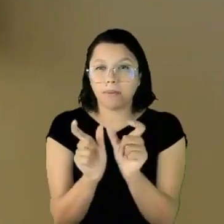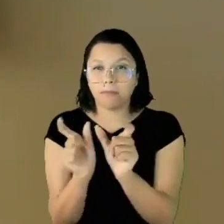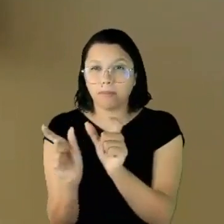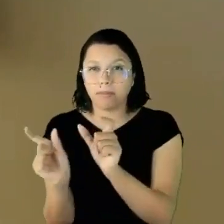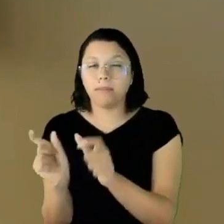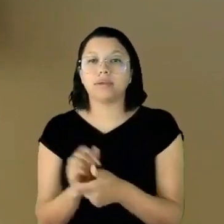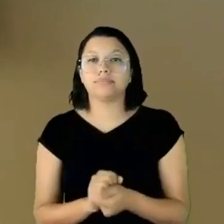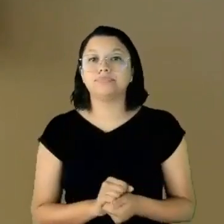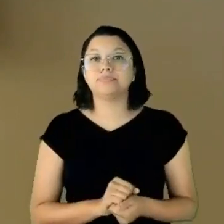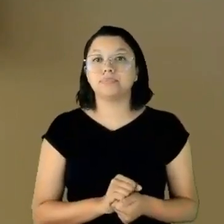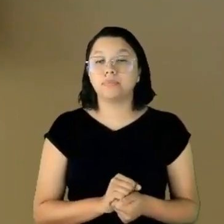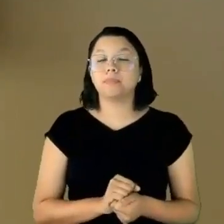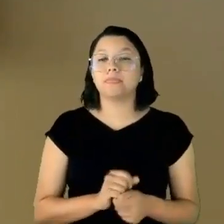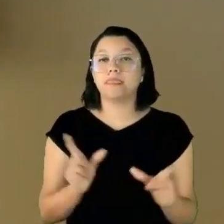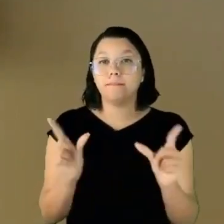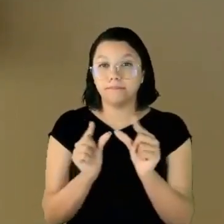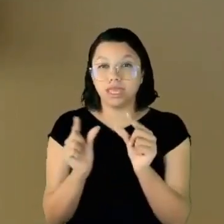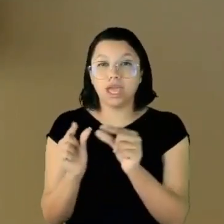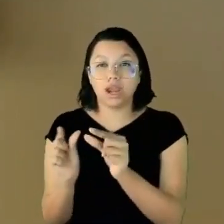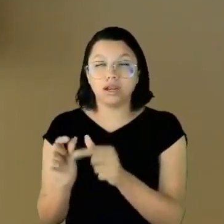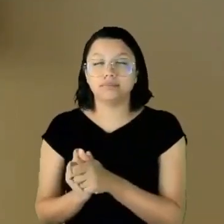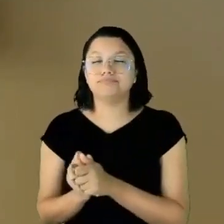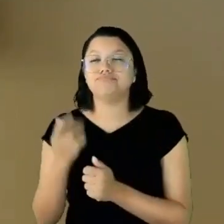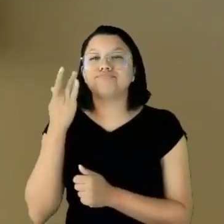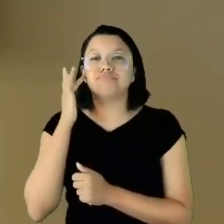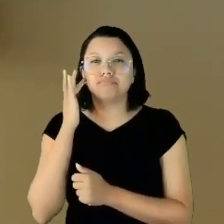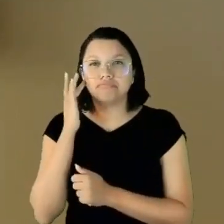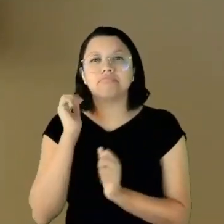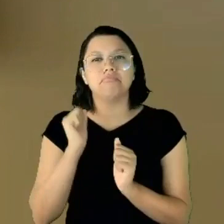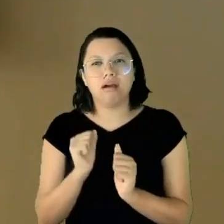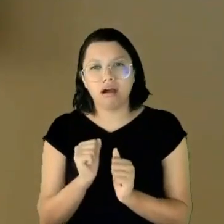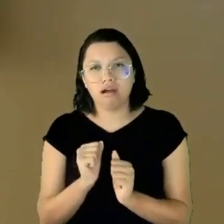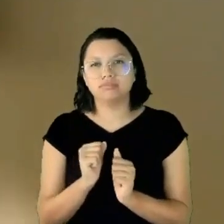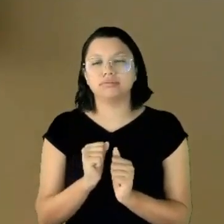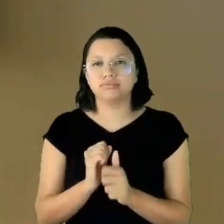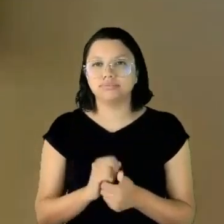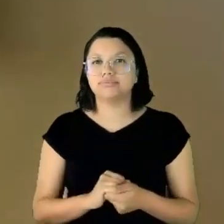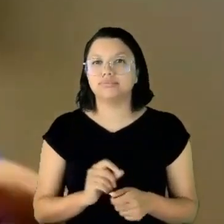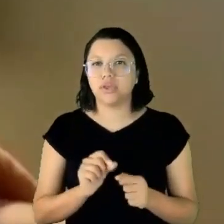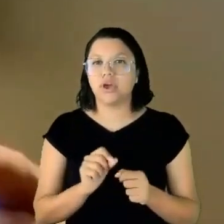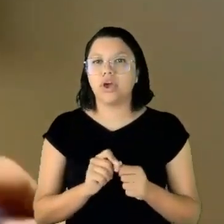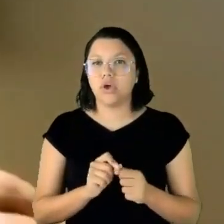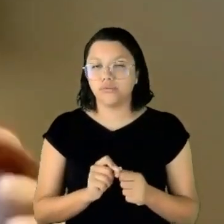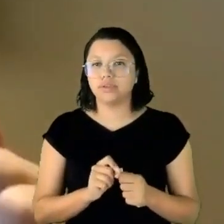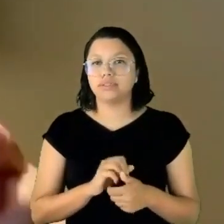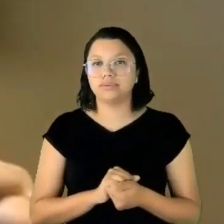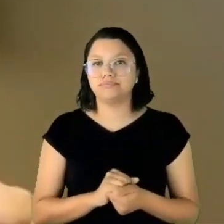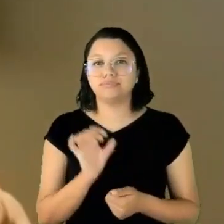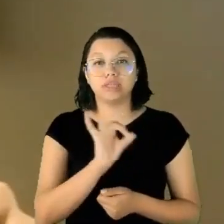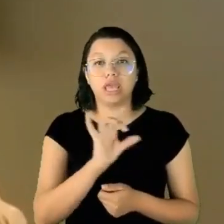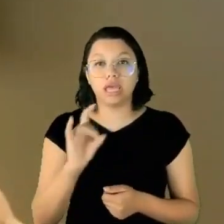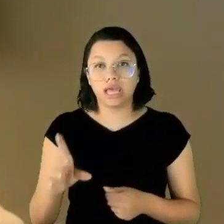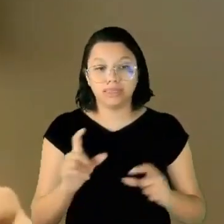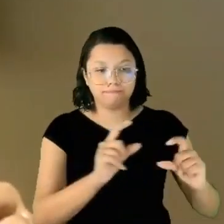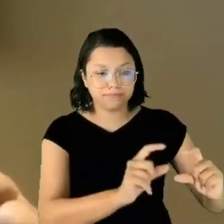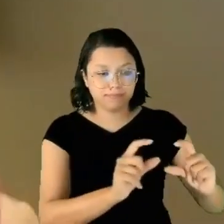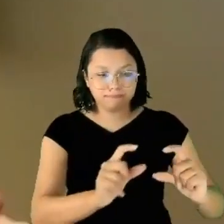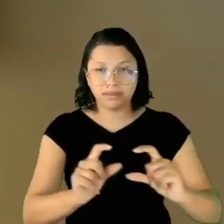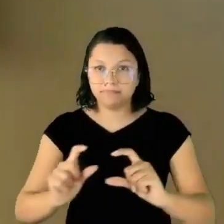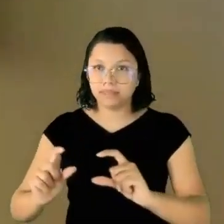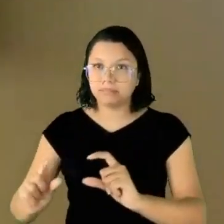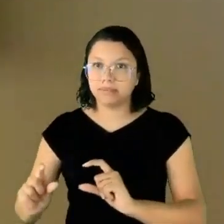o Vinícius sugeriu isso eu acho uma ideia fantástica e realmente acho que poderia vincular o próprio sistema do lado de cada funcionalidade tem ali um